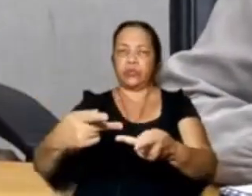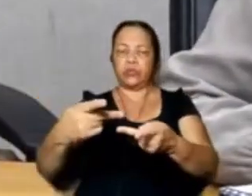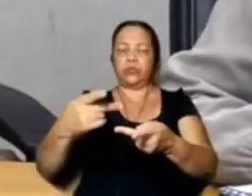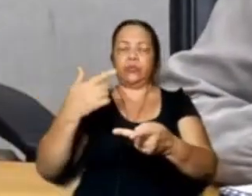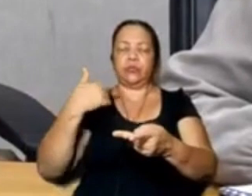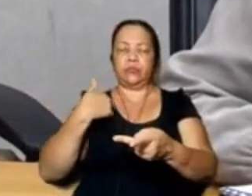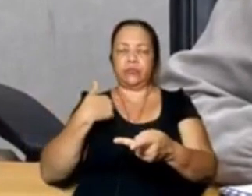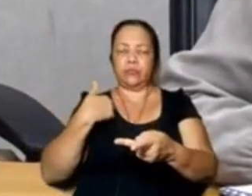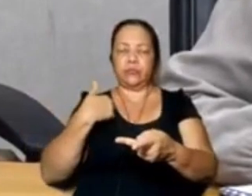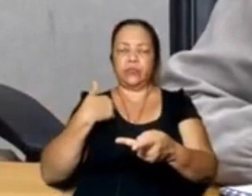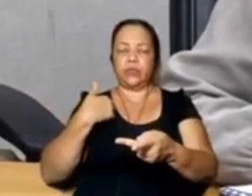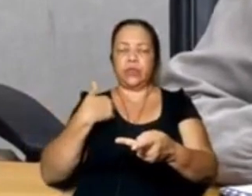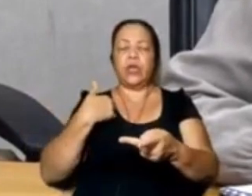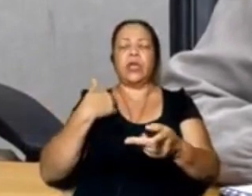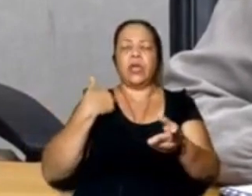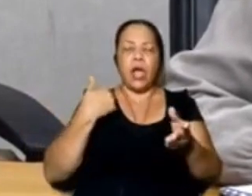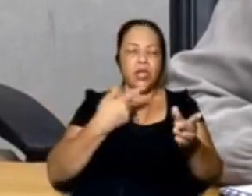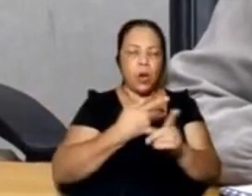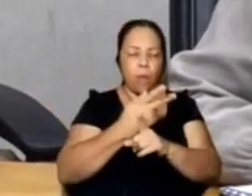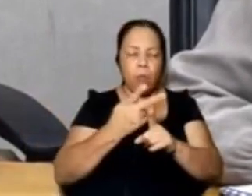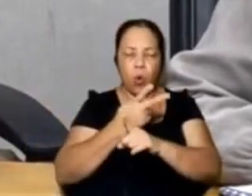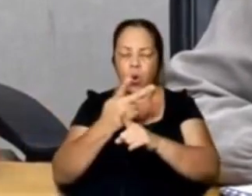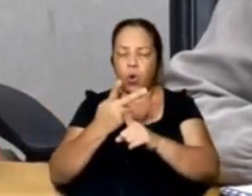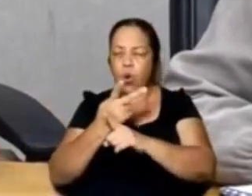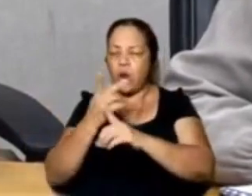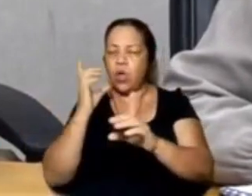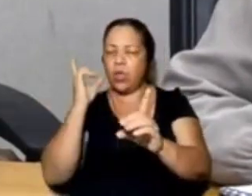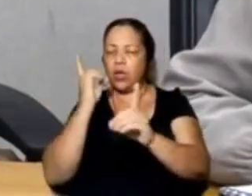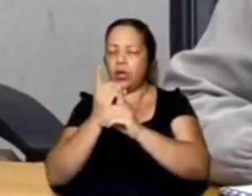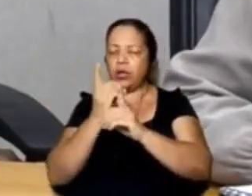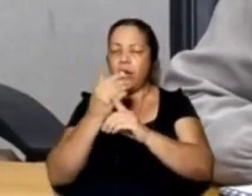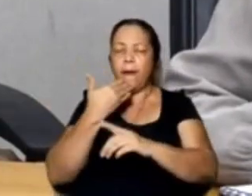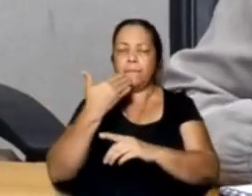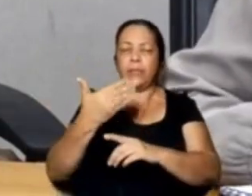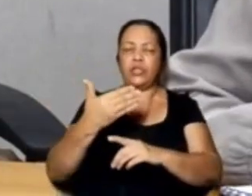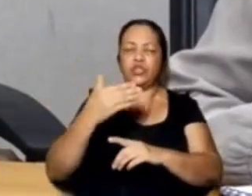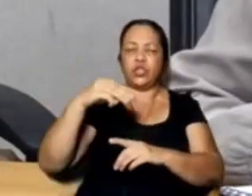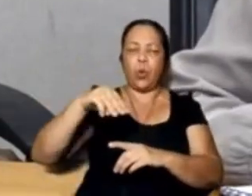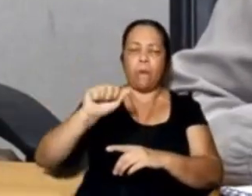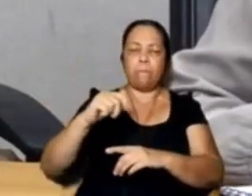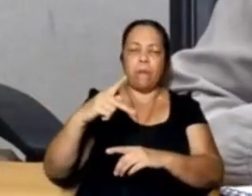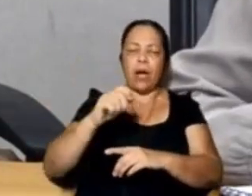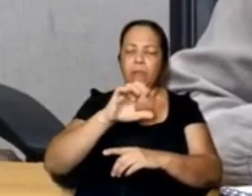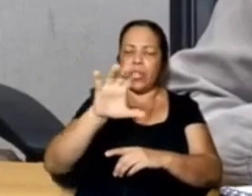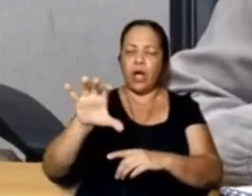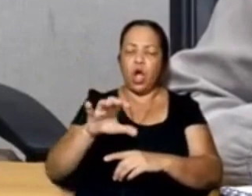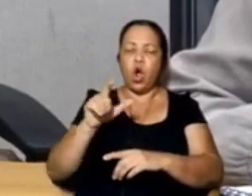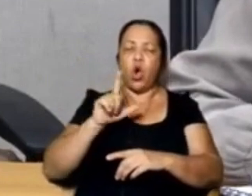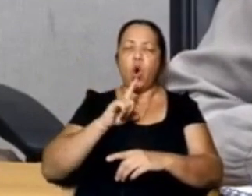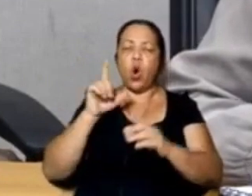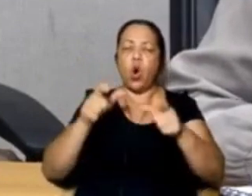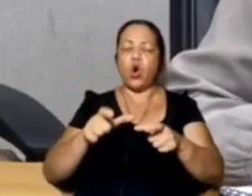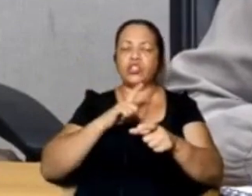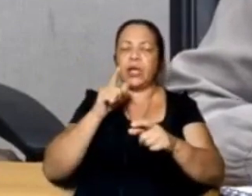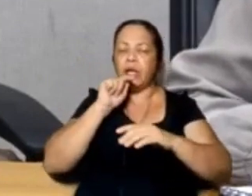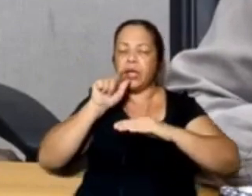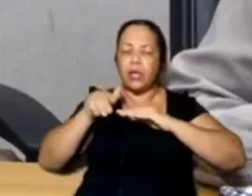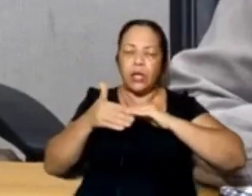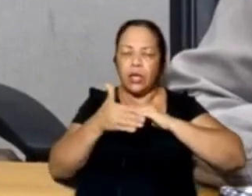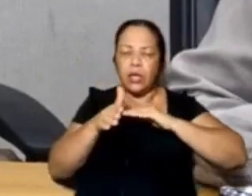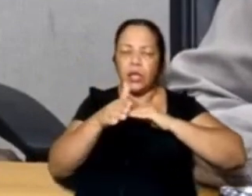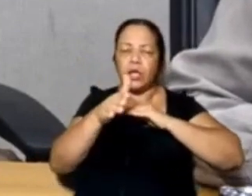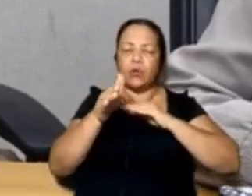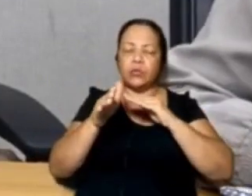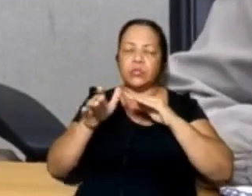a metodologia, pedia também o mapeamento das microbacias e os planos